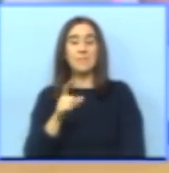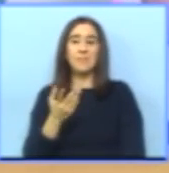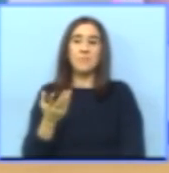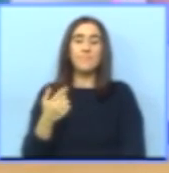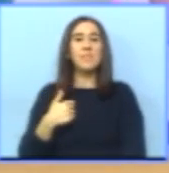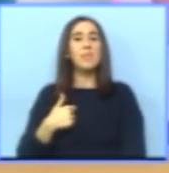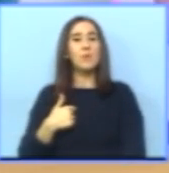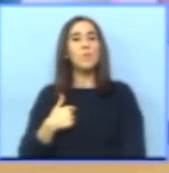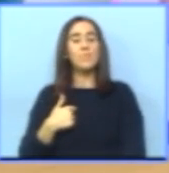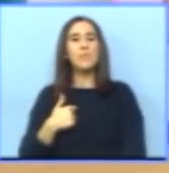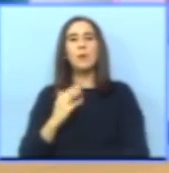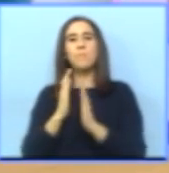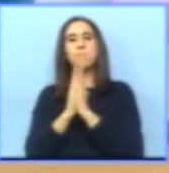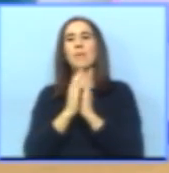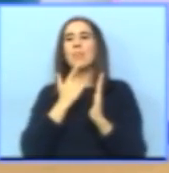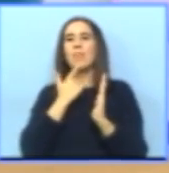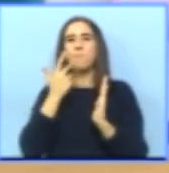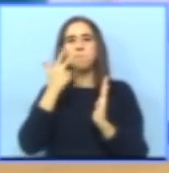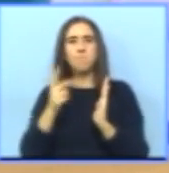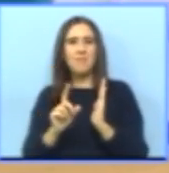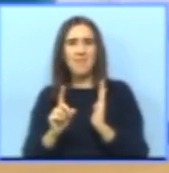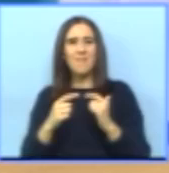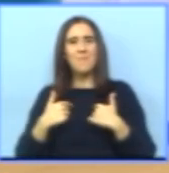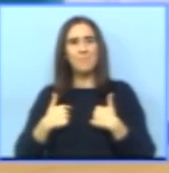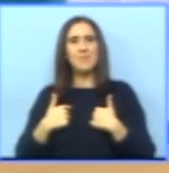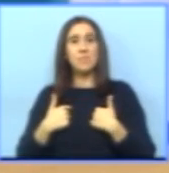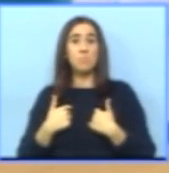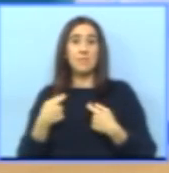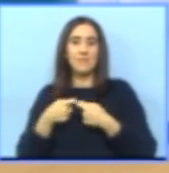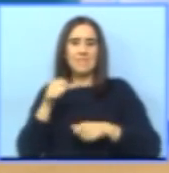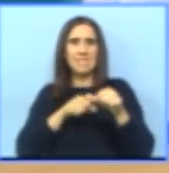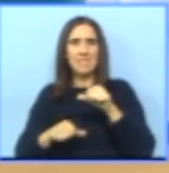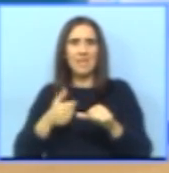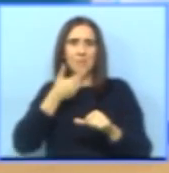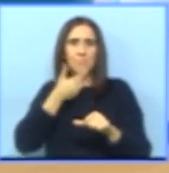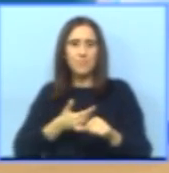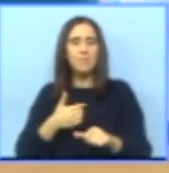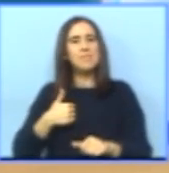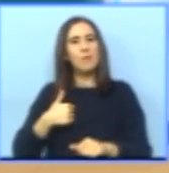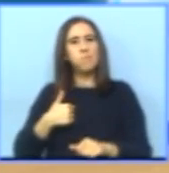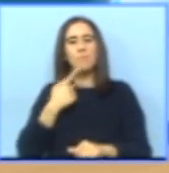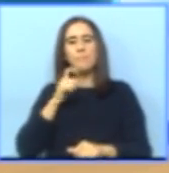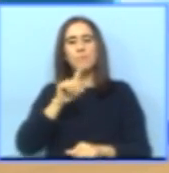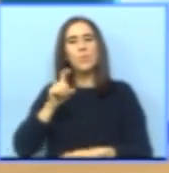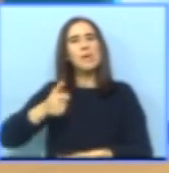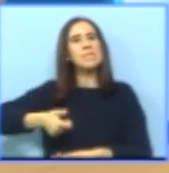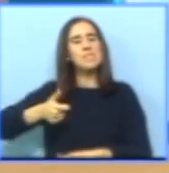enfim, não entendendo muito de teologia, mas sei, a minha especialidade é a física, mas sei que é uma pergunta essencial que